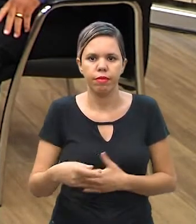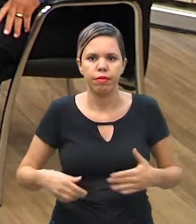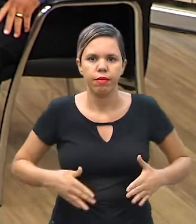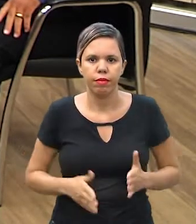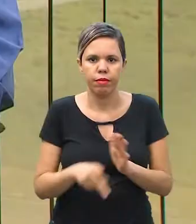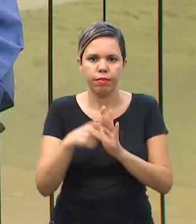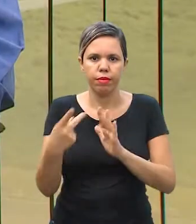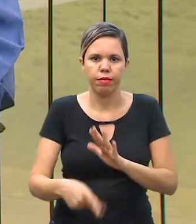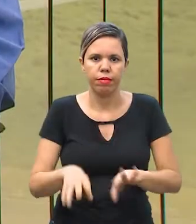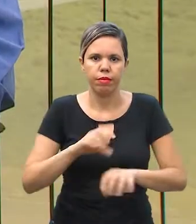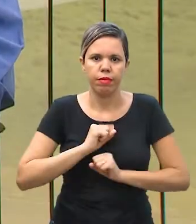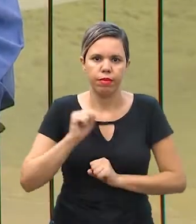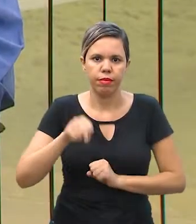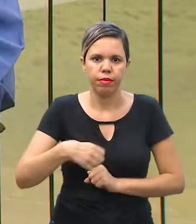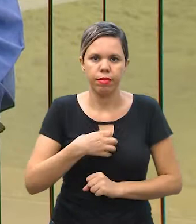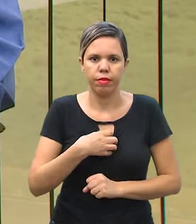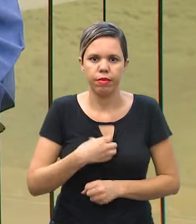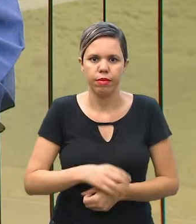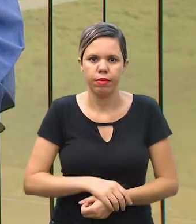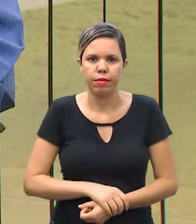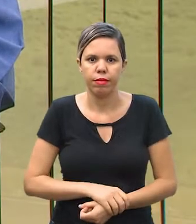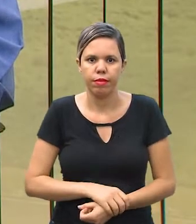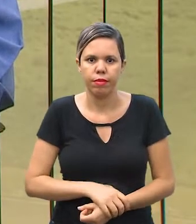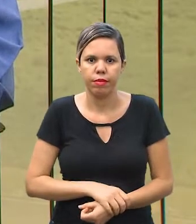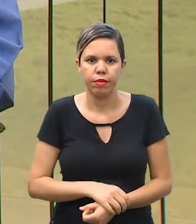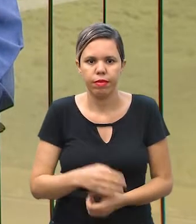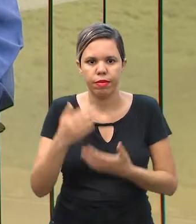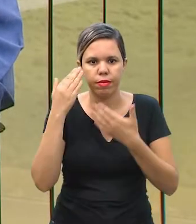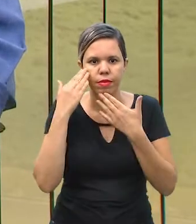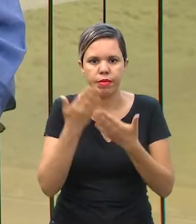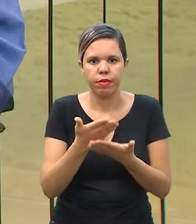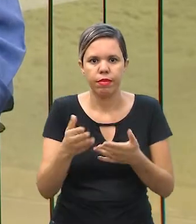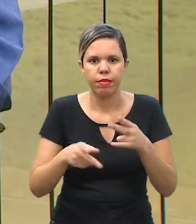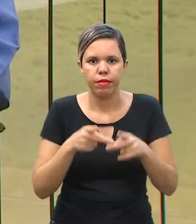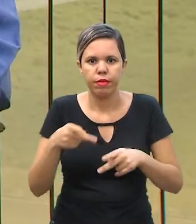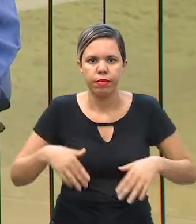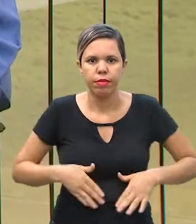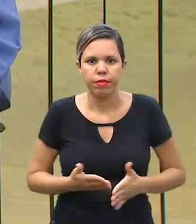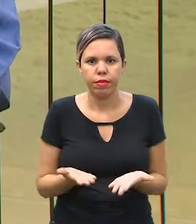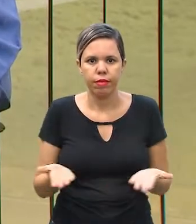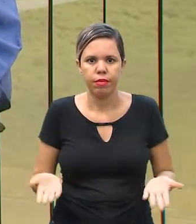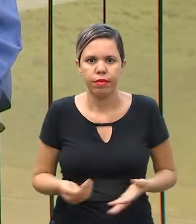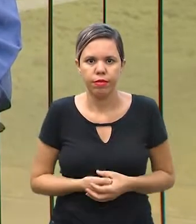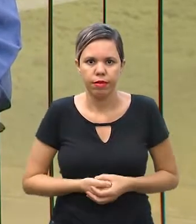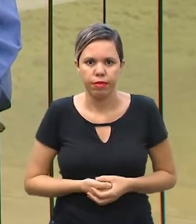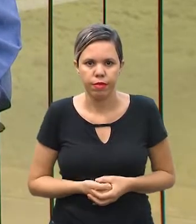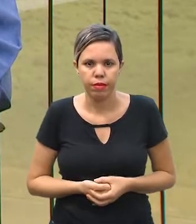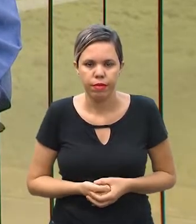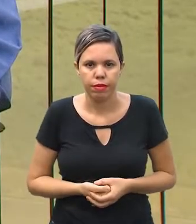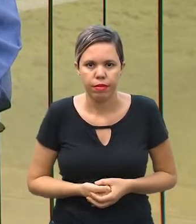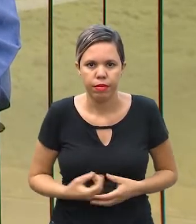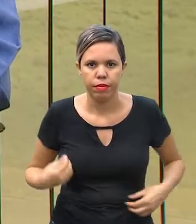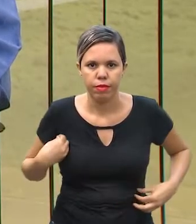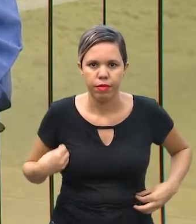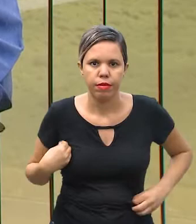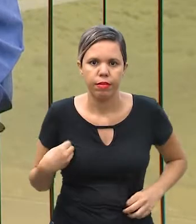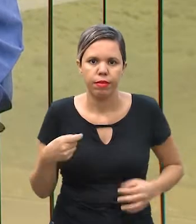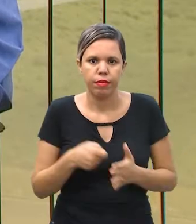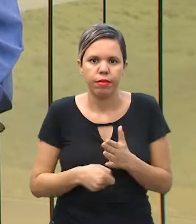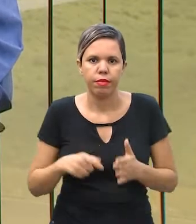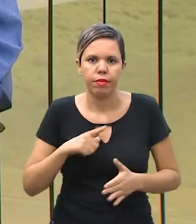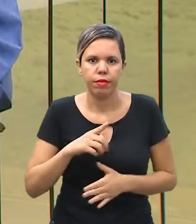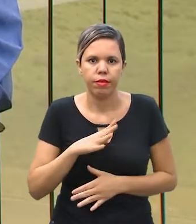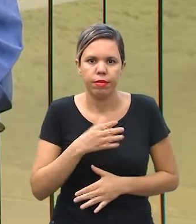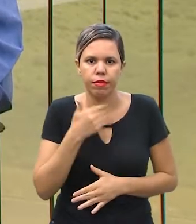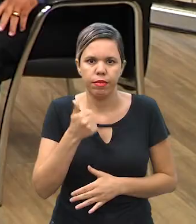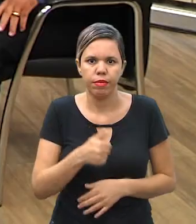nato? Me sinto assim, fui bem acolhido pela cidade, agradeço aos que nasceram aqui e estamos aí lutando para ter uma